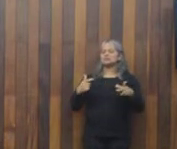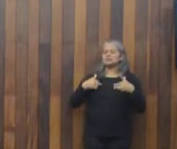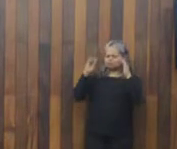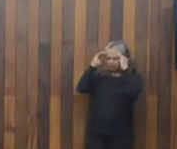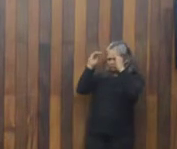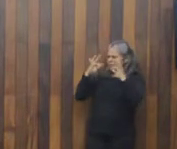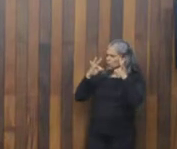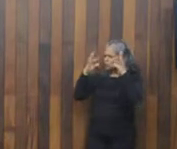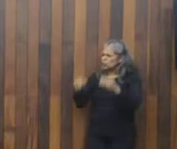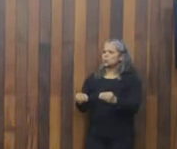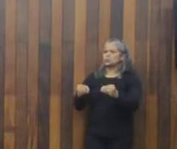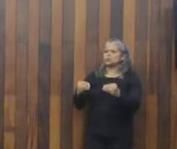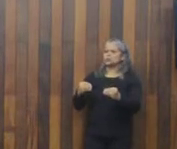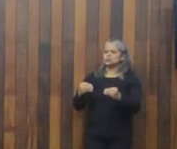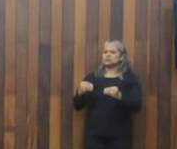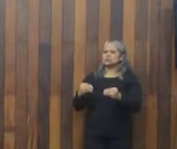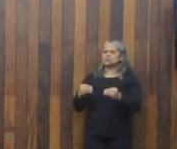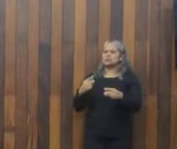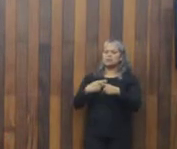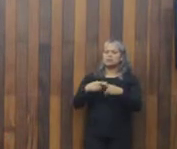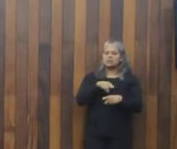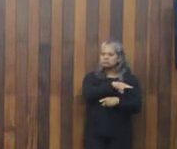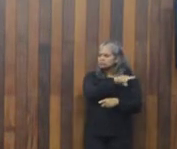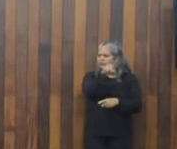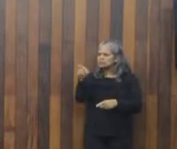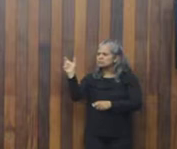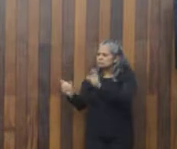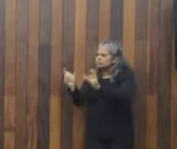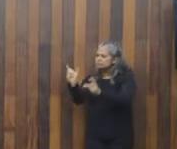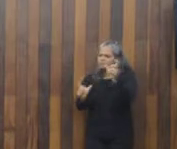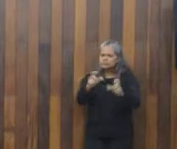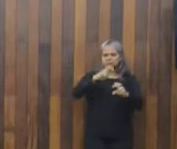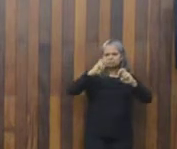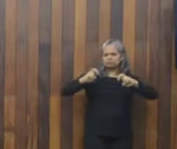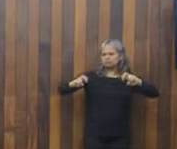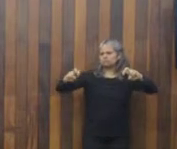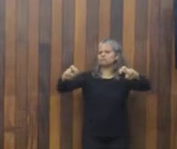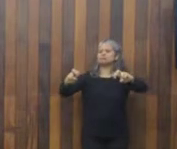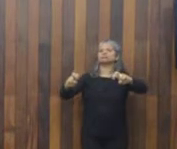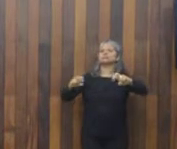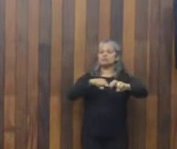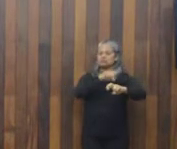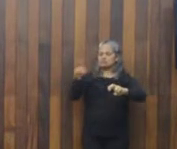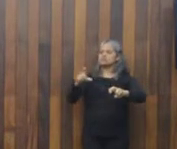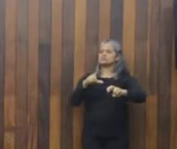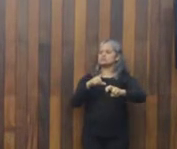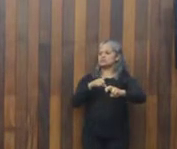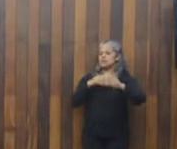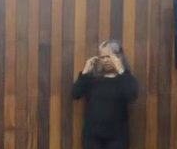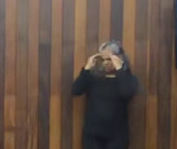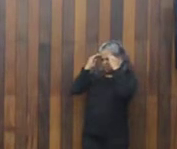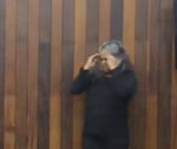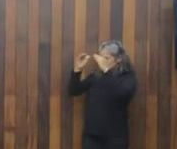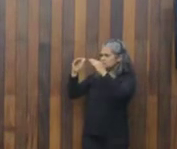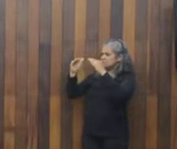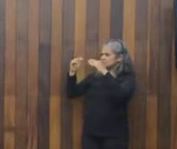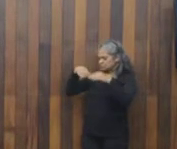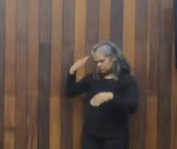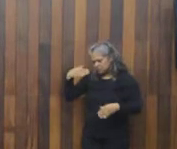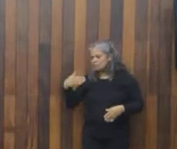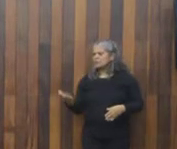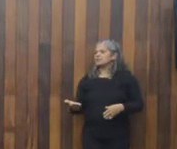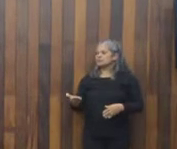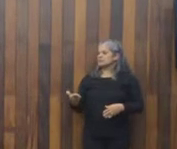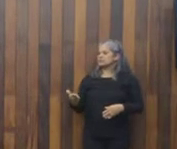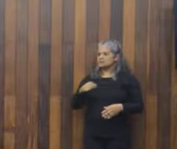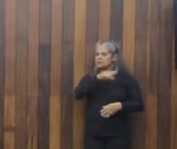respeito todos. Porque para vocês estarem aqui, cada um ocupando essas cadeiras, vocês têm o respeito de quem votaram, de quem votou